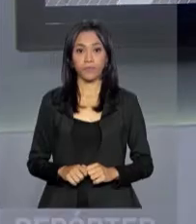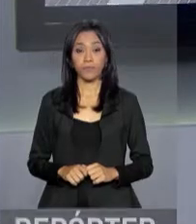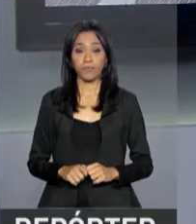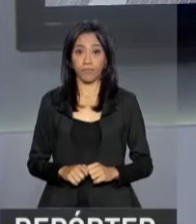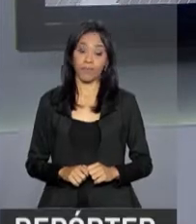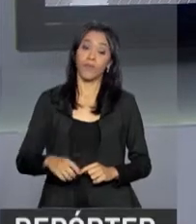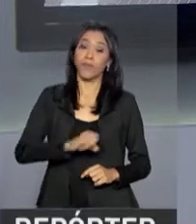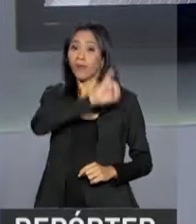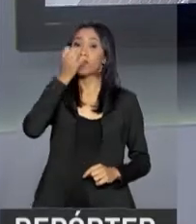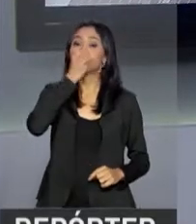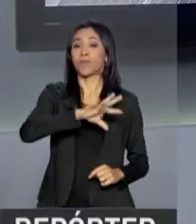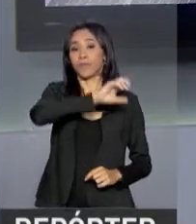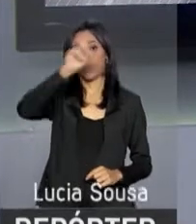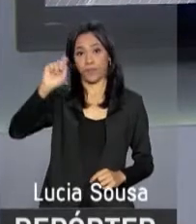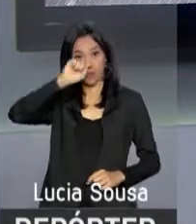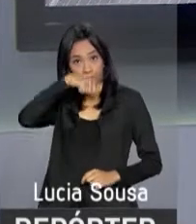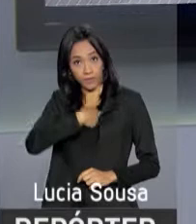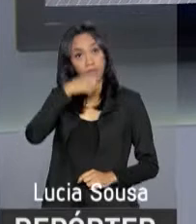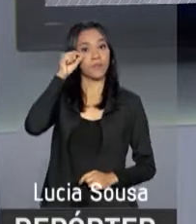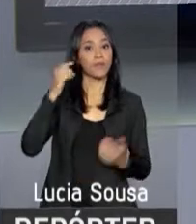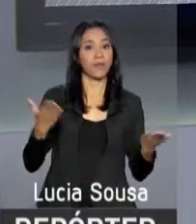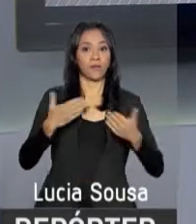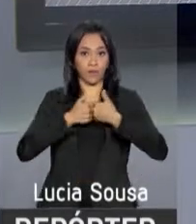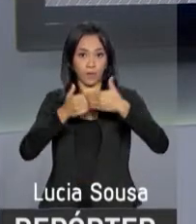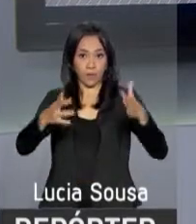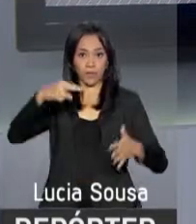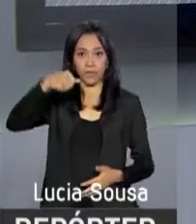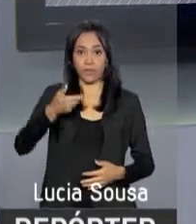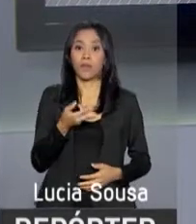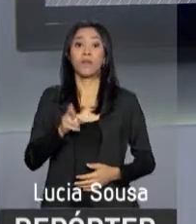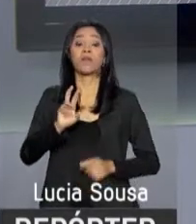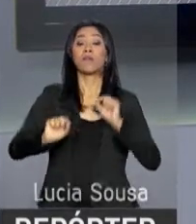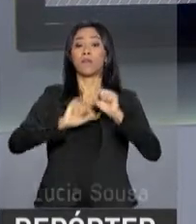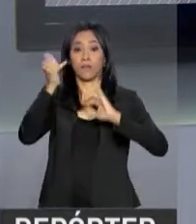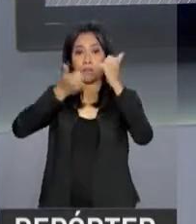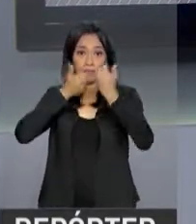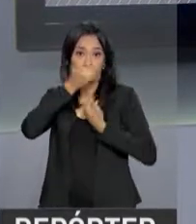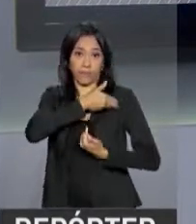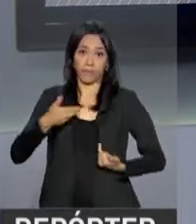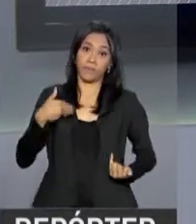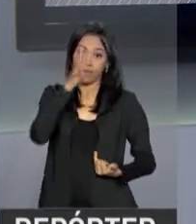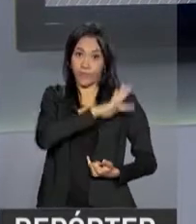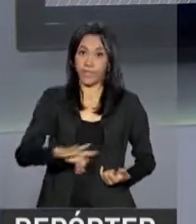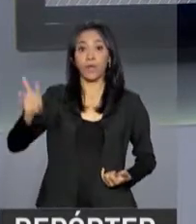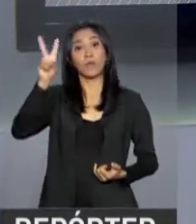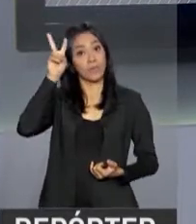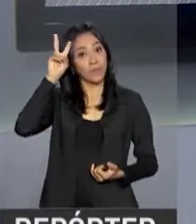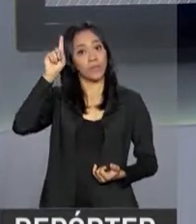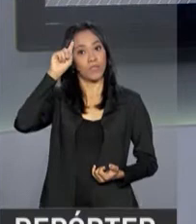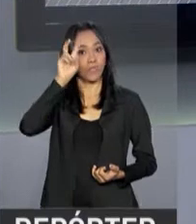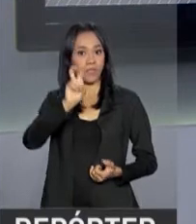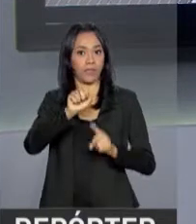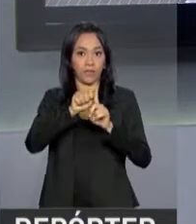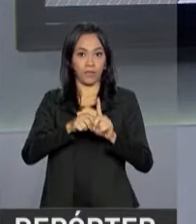olá bom dia eu sou thaíssa dias e começa agora o repórter nbr com as notícias do governo federal nesta segunda-feira dia 5